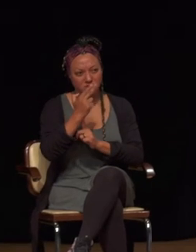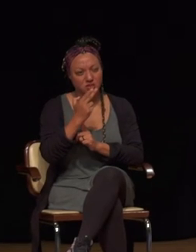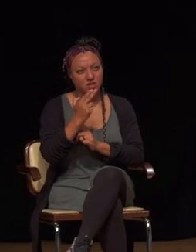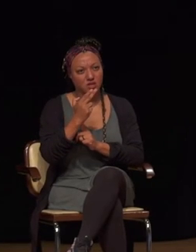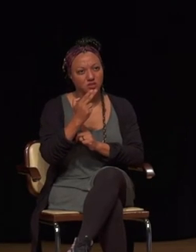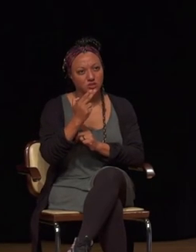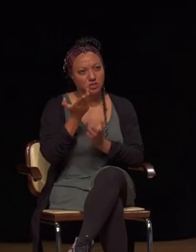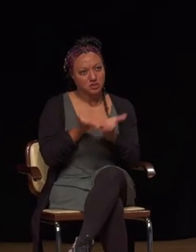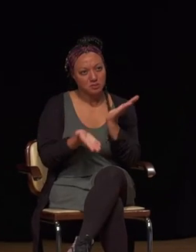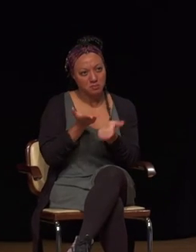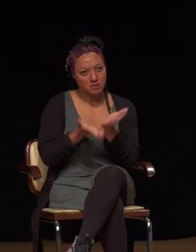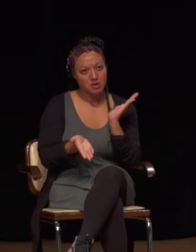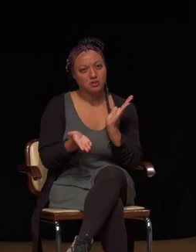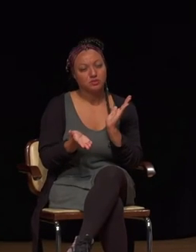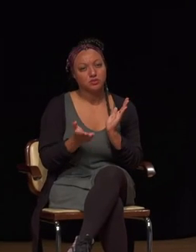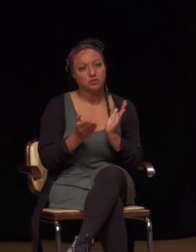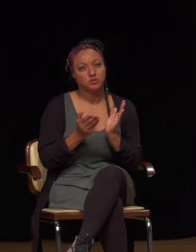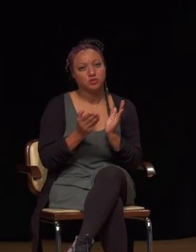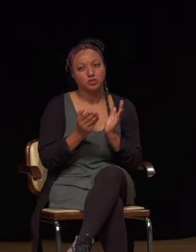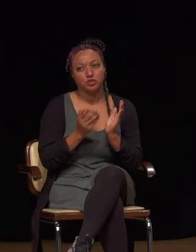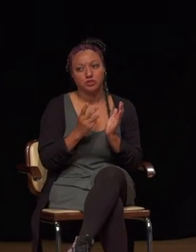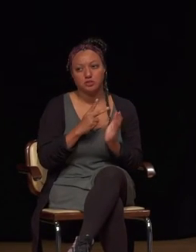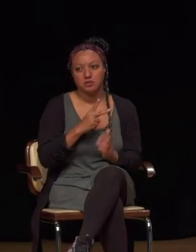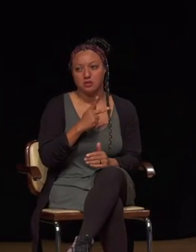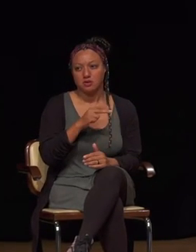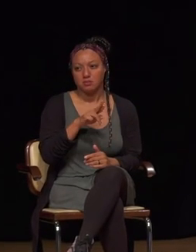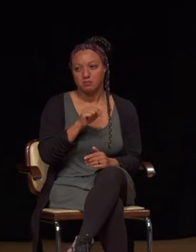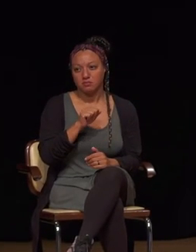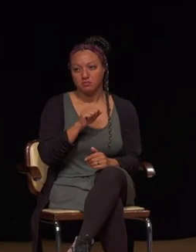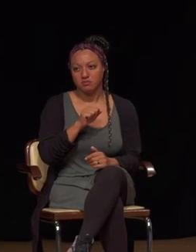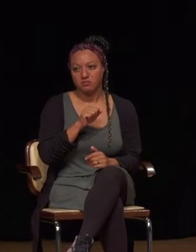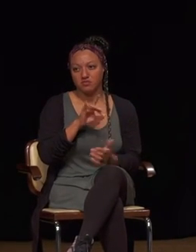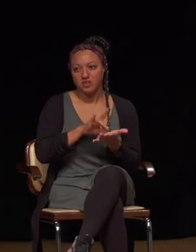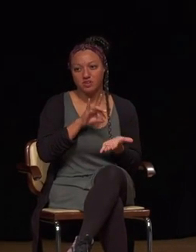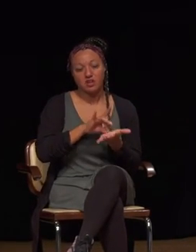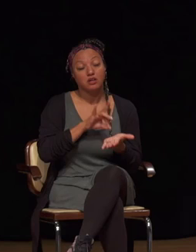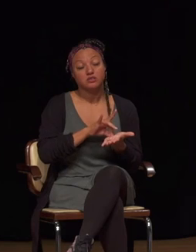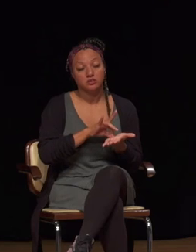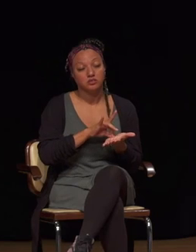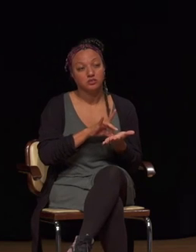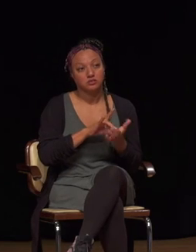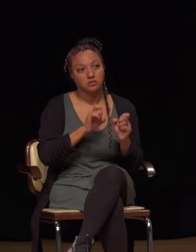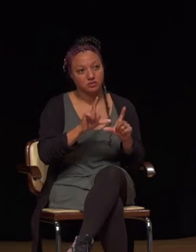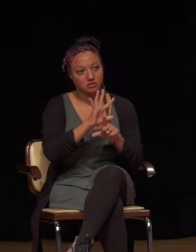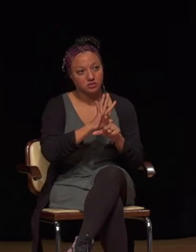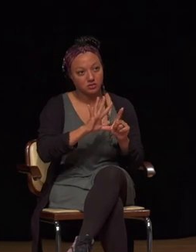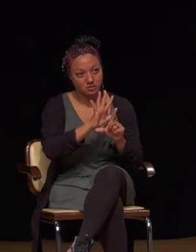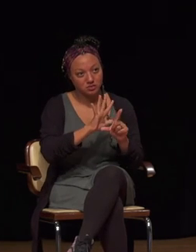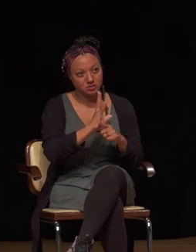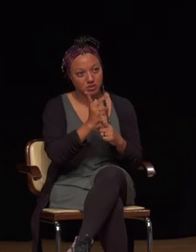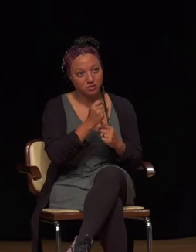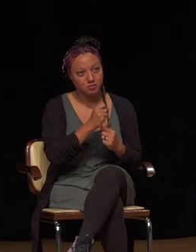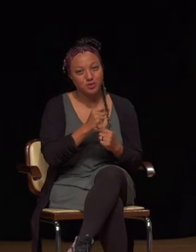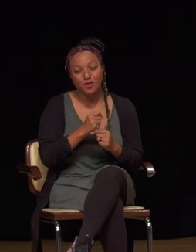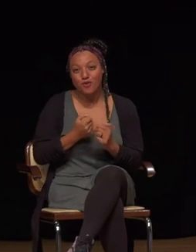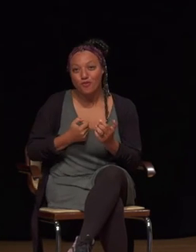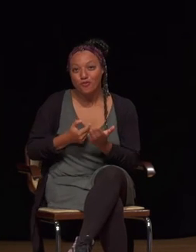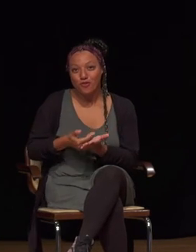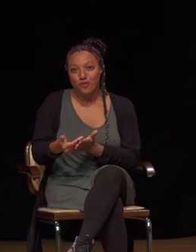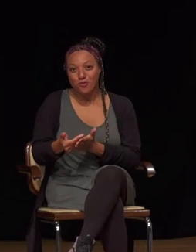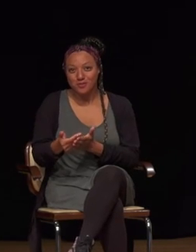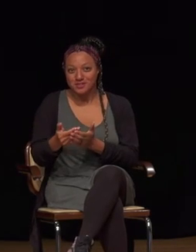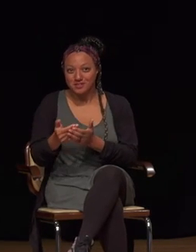veracidade dessas obras bom a a vou começar pela segunda e passo pra